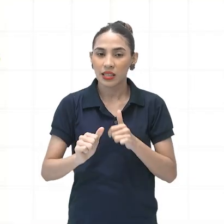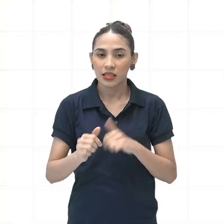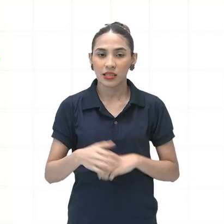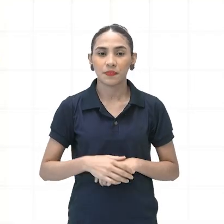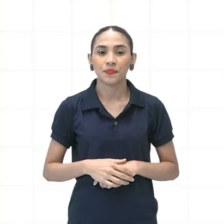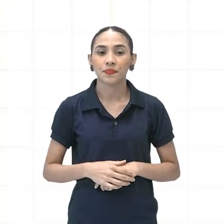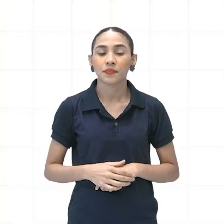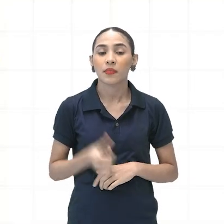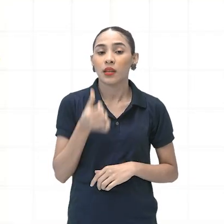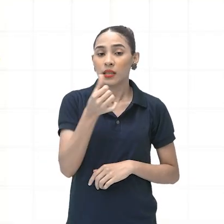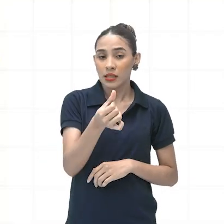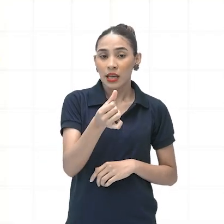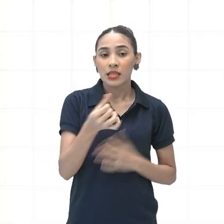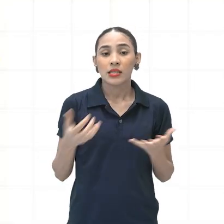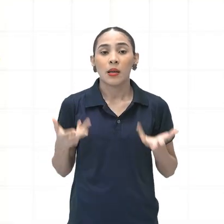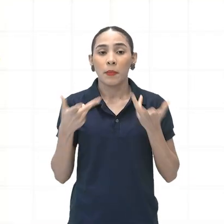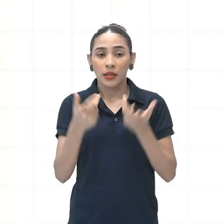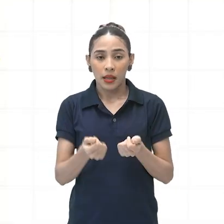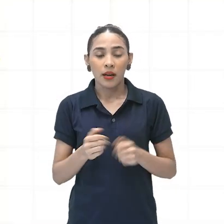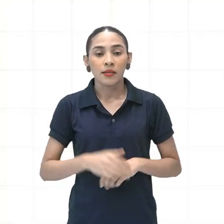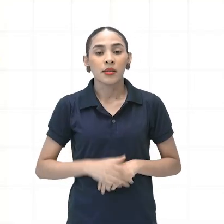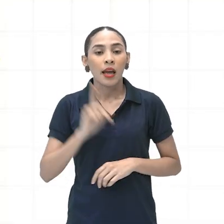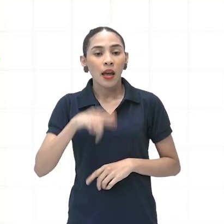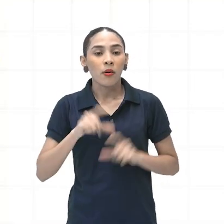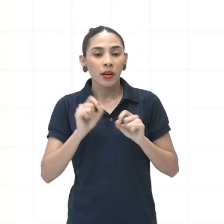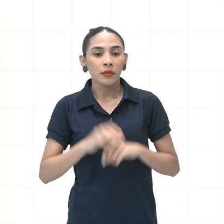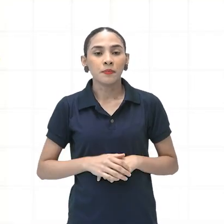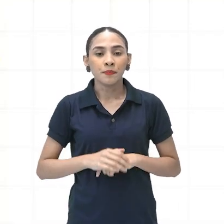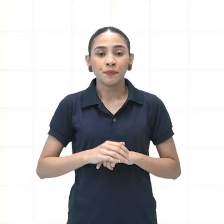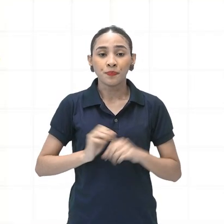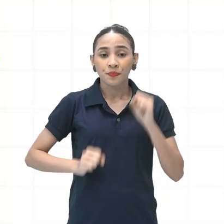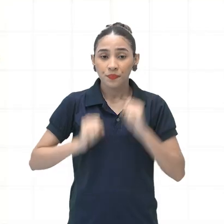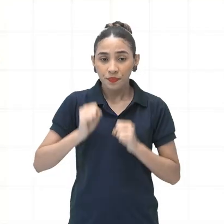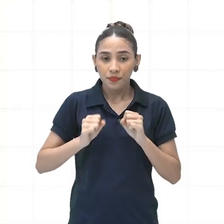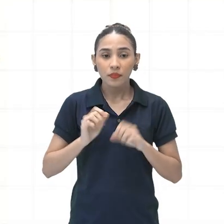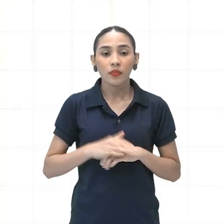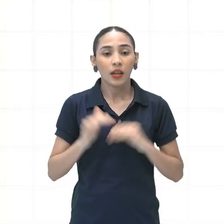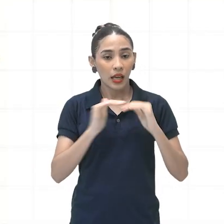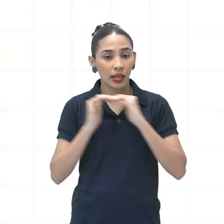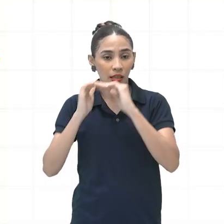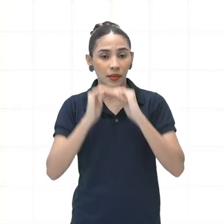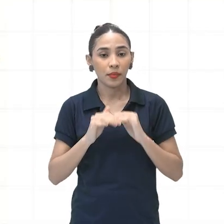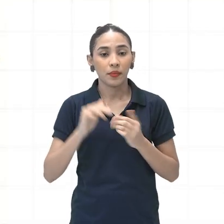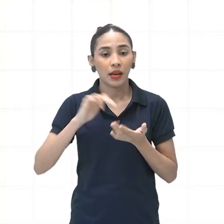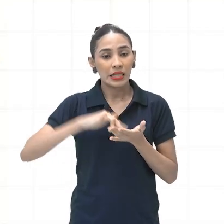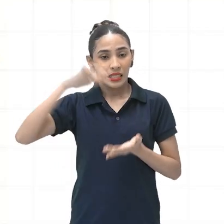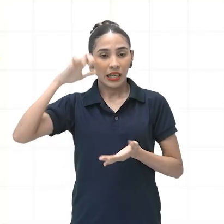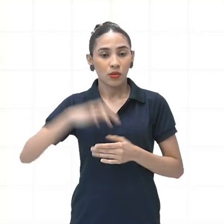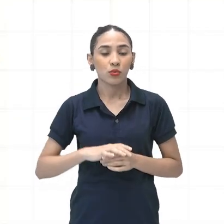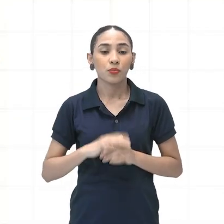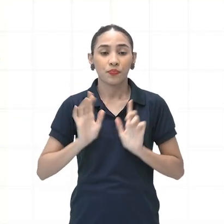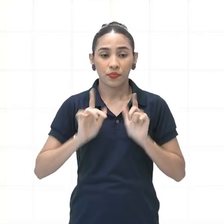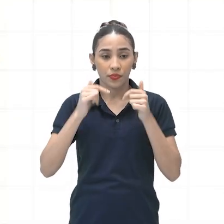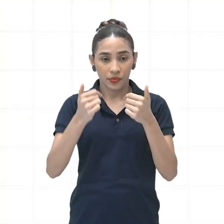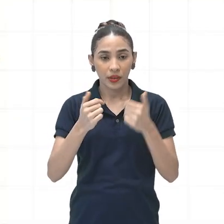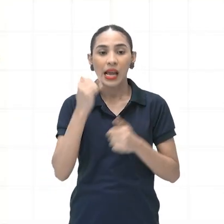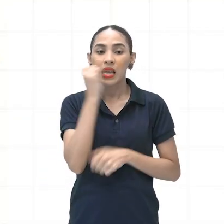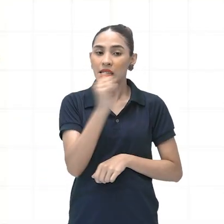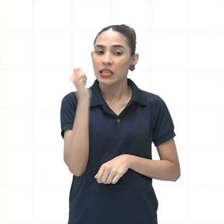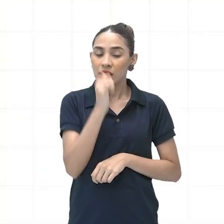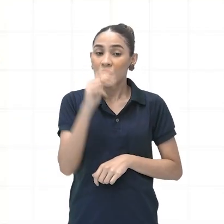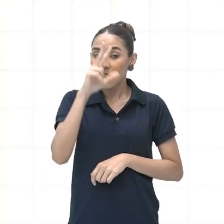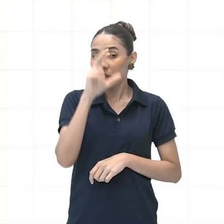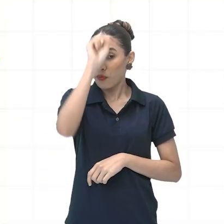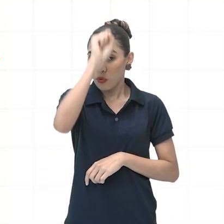seis habilidades, que é agilidade, o equilíbrio, salto, reação, energia